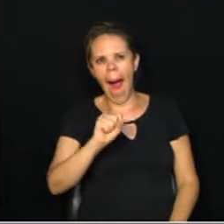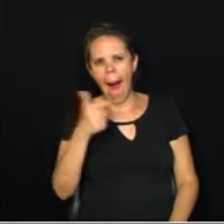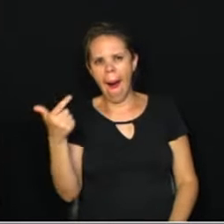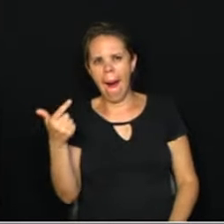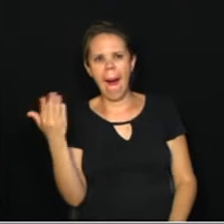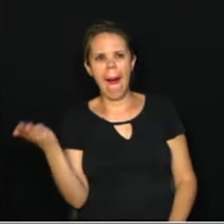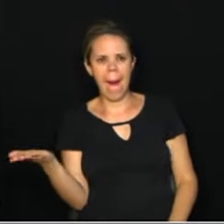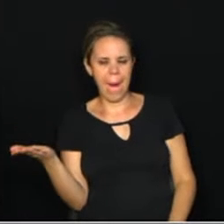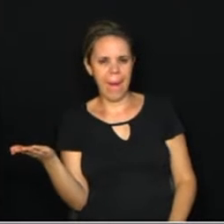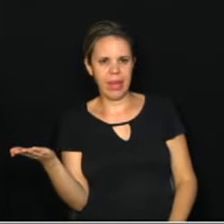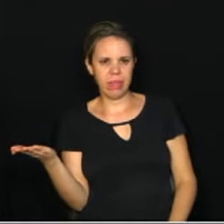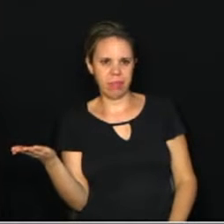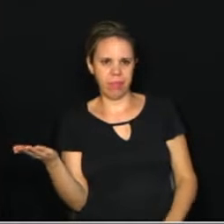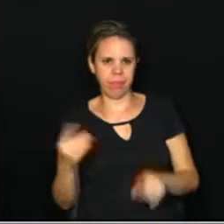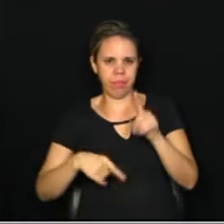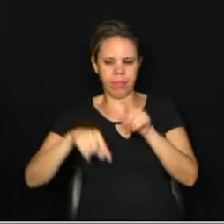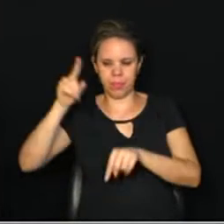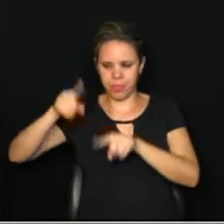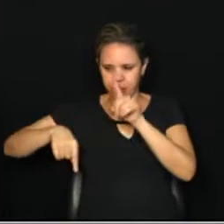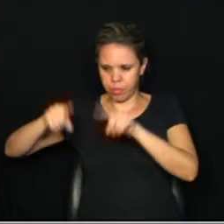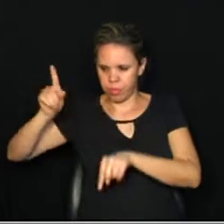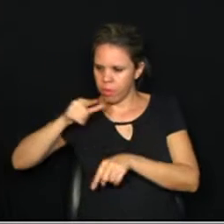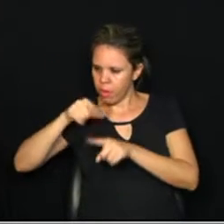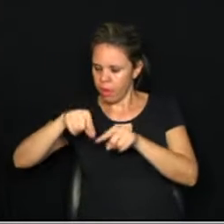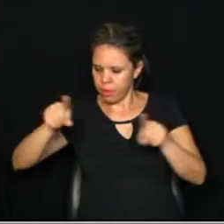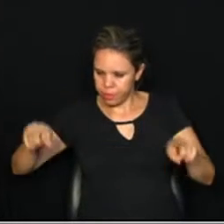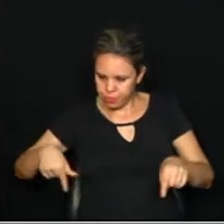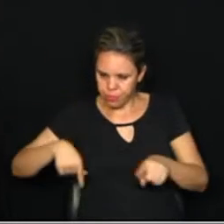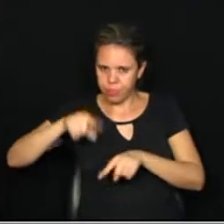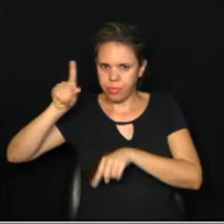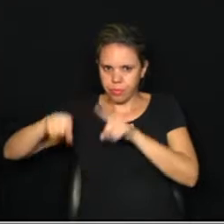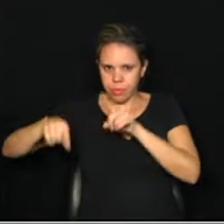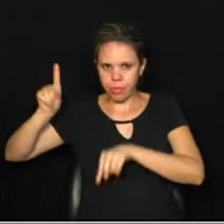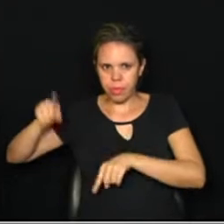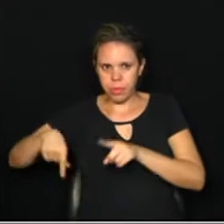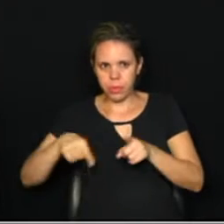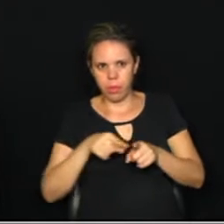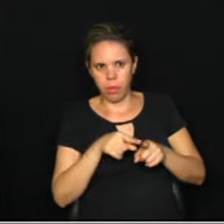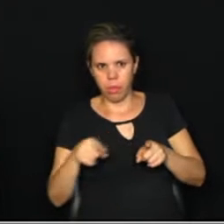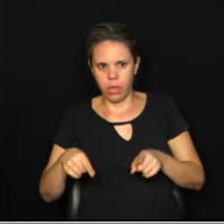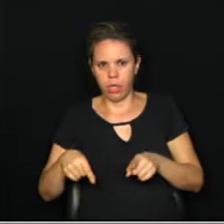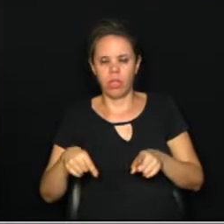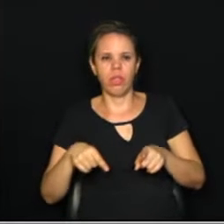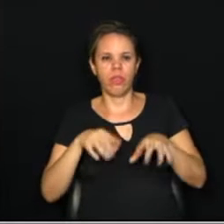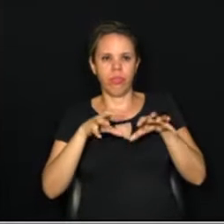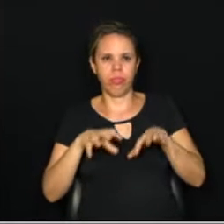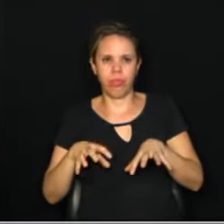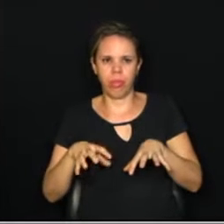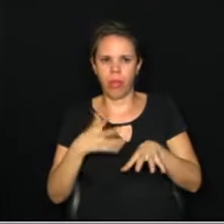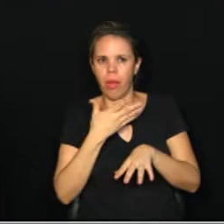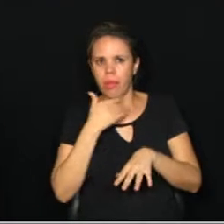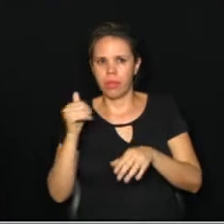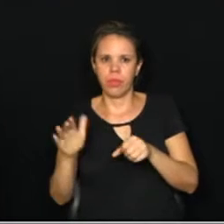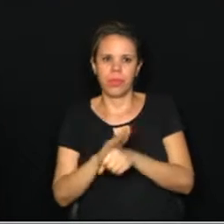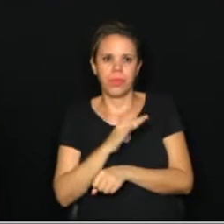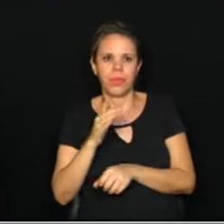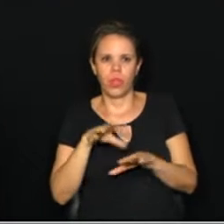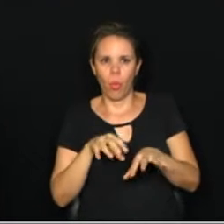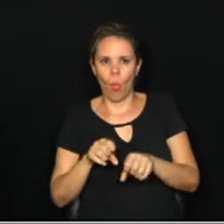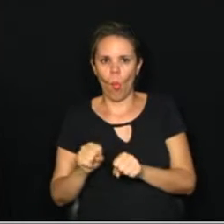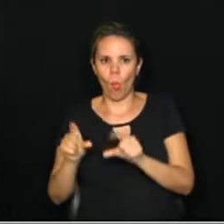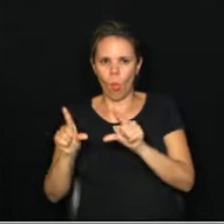1982 esse comportamento do Cantareira, né, que ele é cíclico. Então, nos períodos de chuva ele se recupera, nos períodos de estiagem